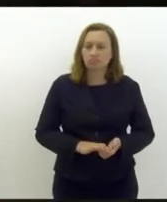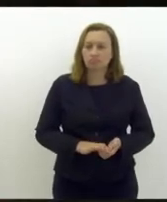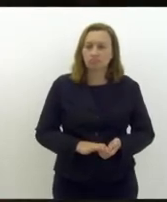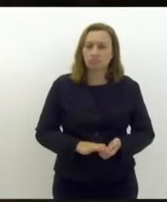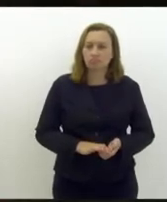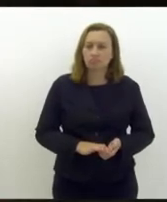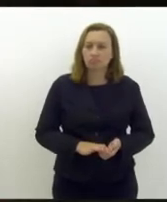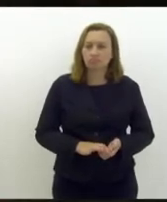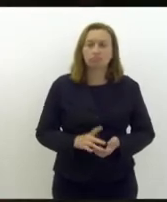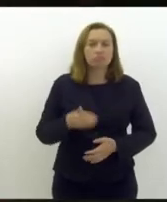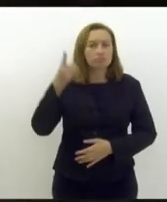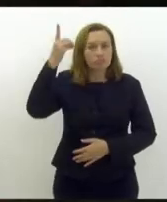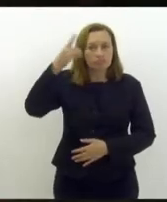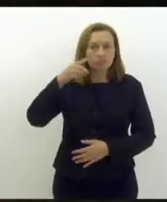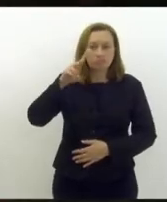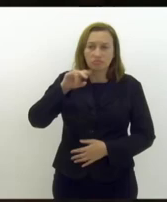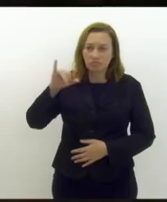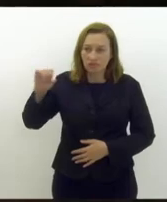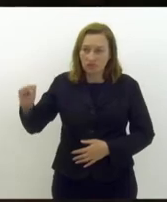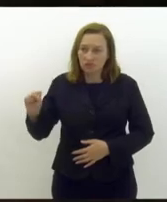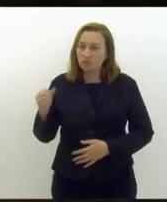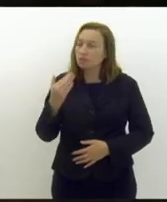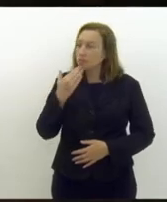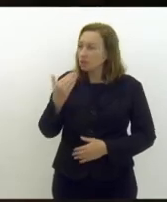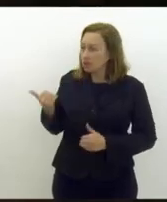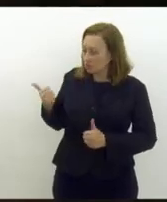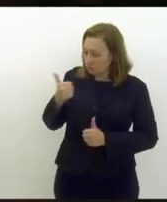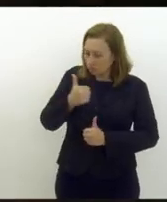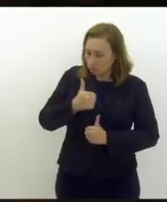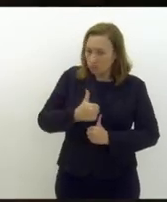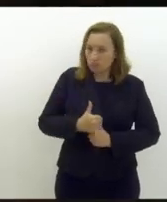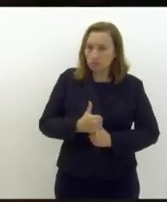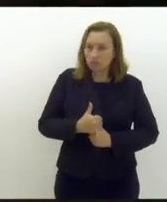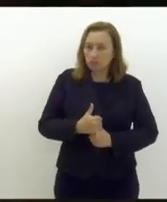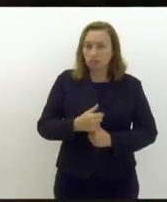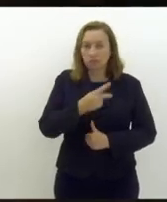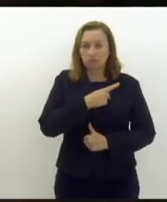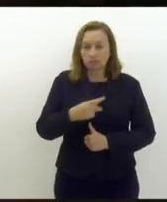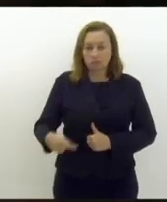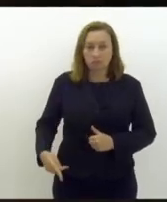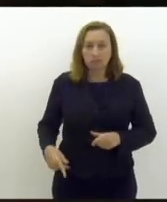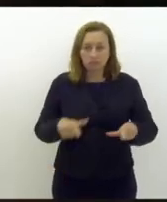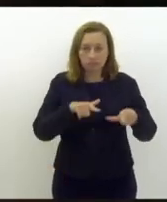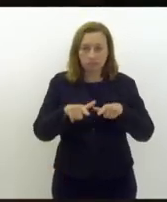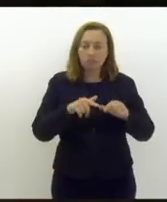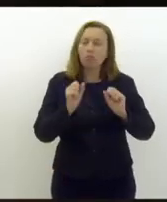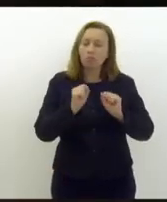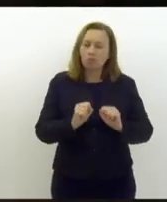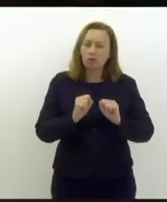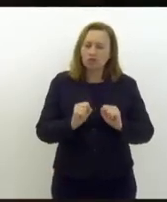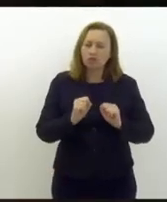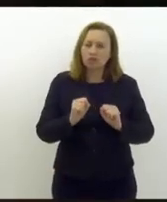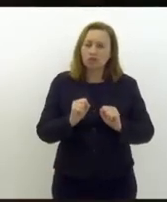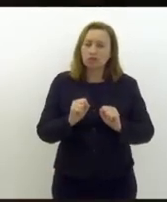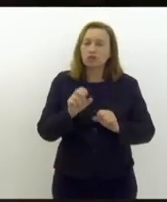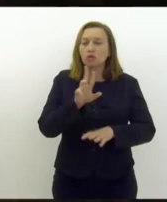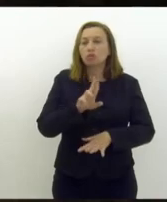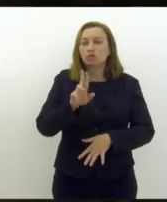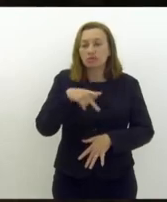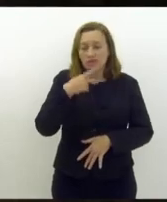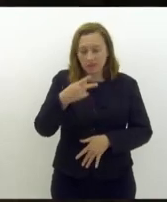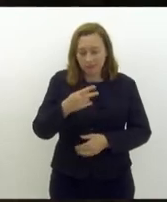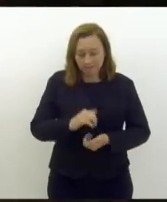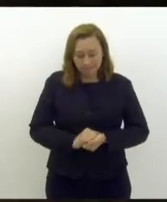Deputado Vinícius pedir que vossa excelência por gentileza assume a presidência dos trabalhos para que eu possa fazer o uso da